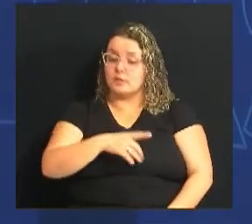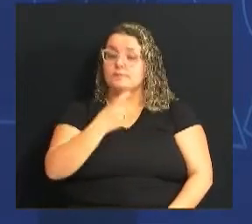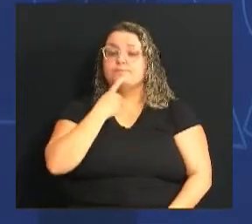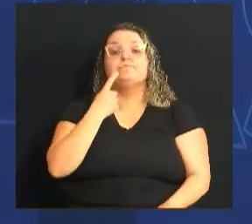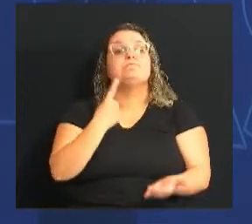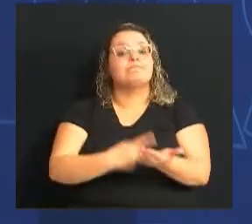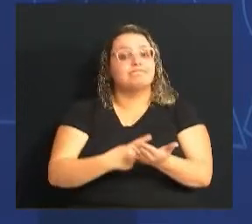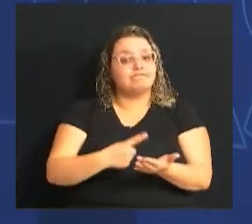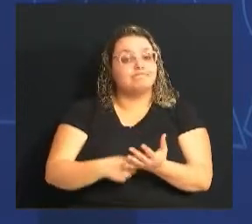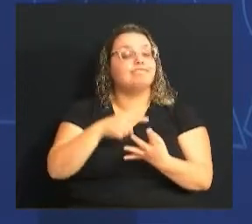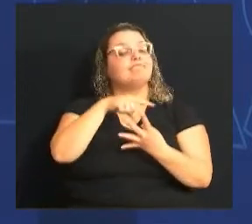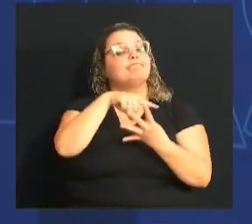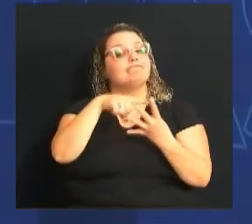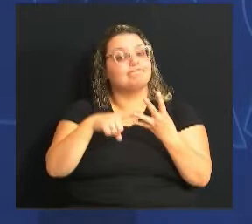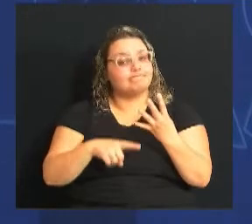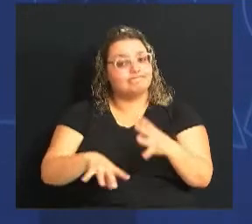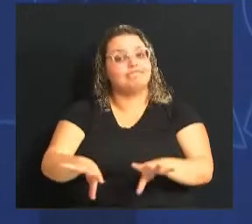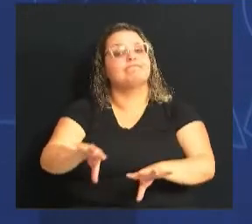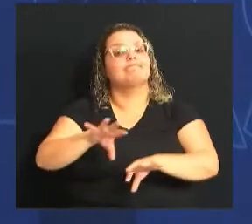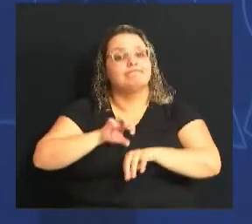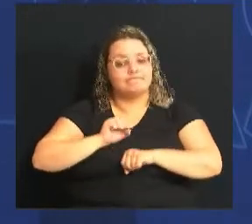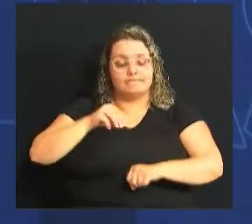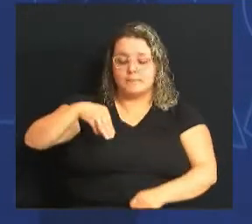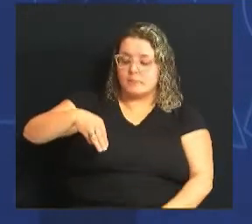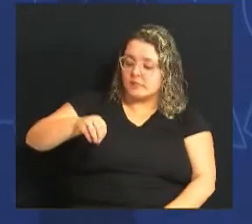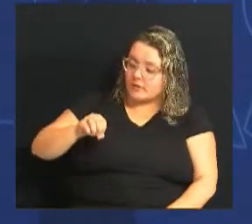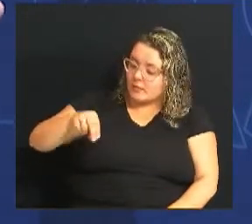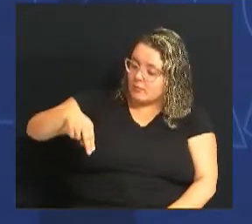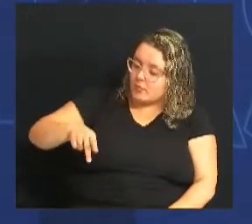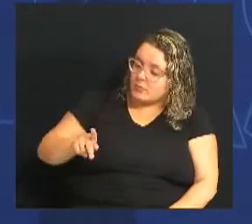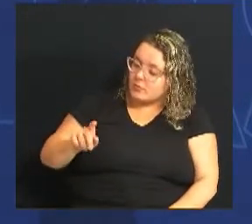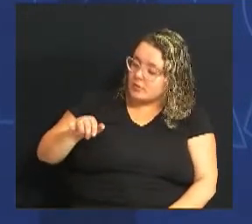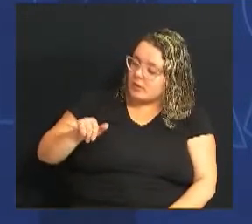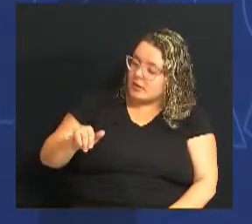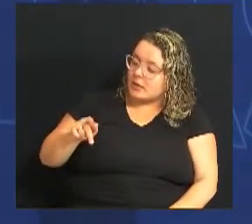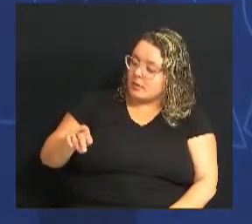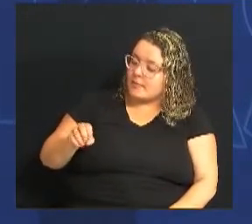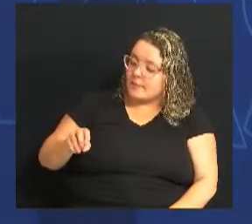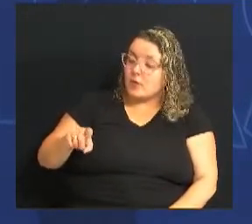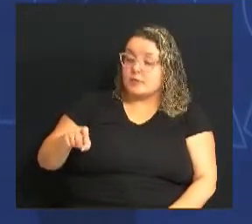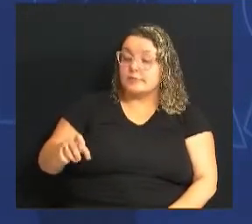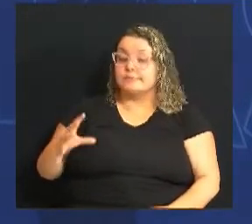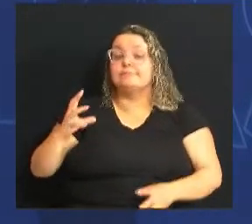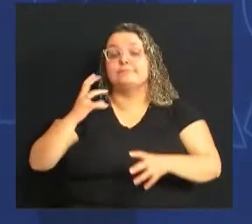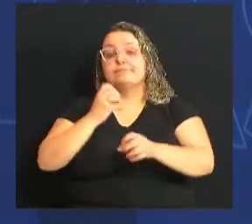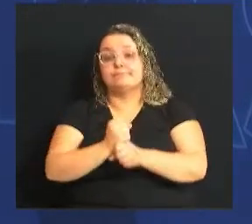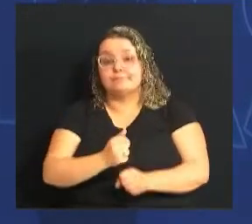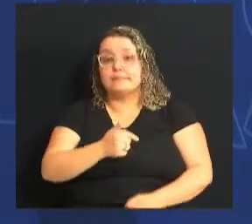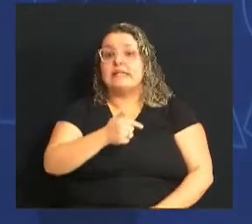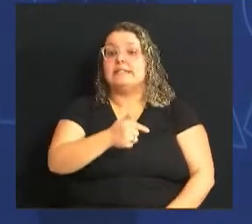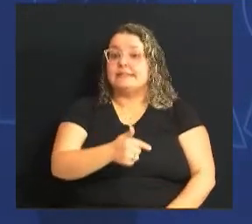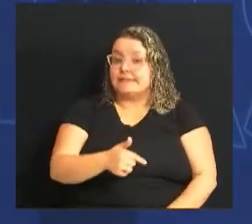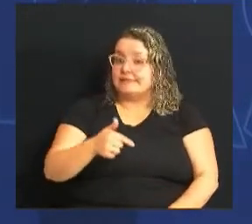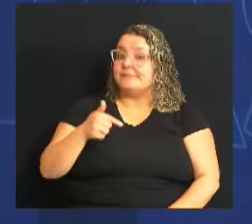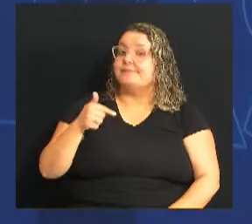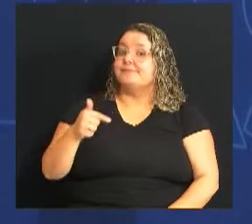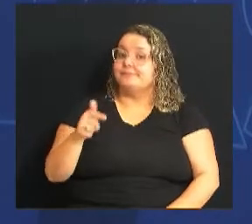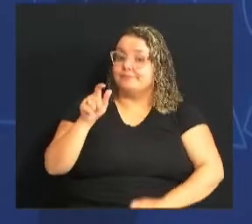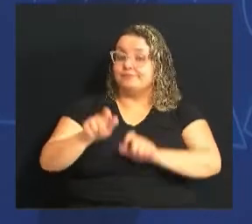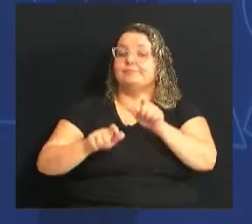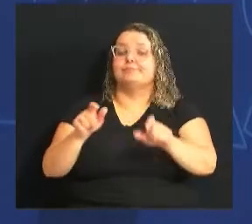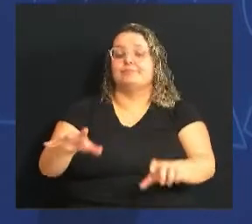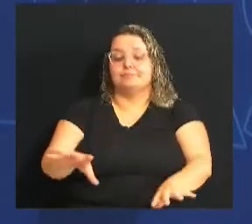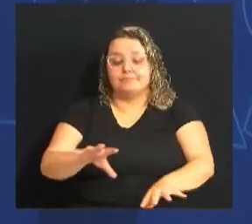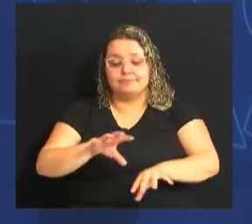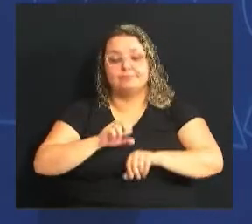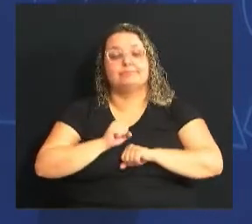mais 4 casos de monkeypox. Chegamos, então, ao total de 77 pessoas